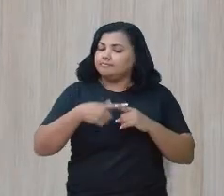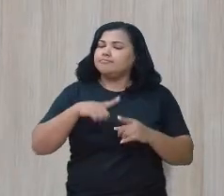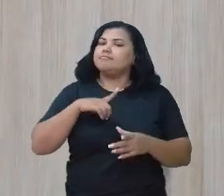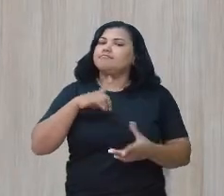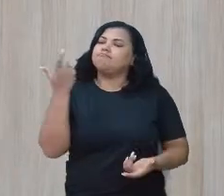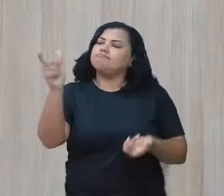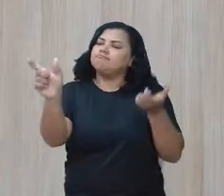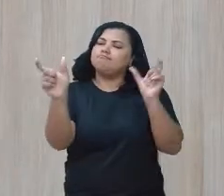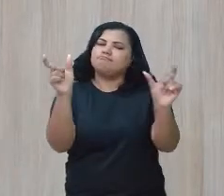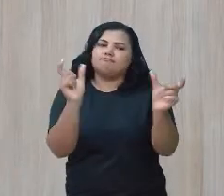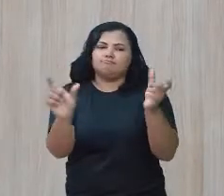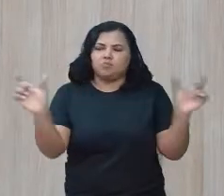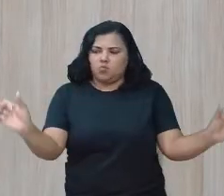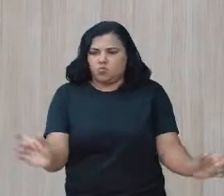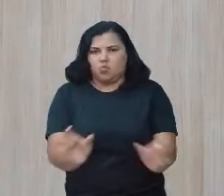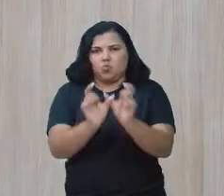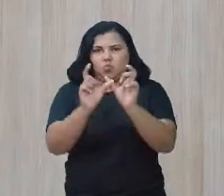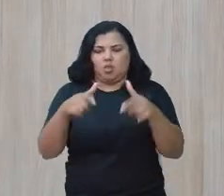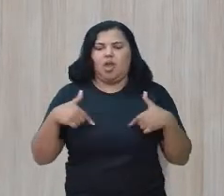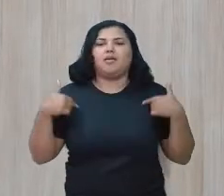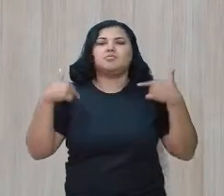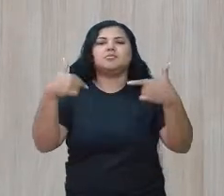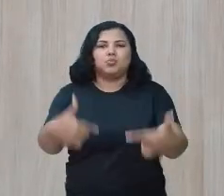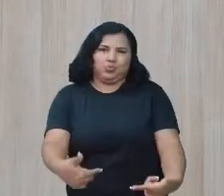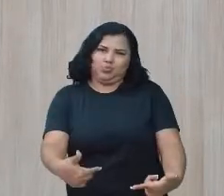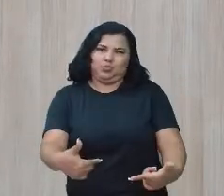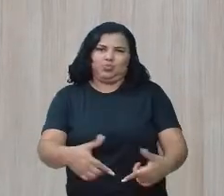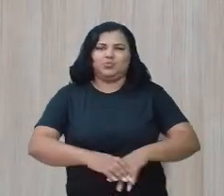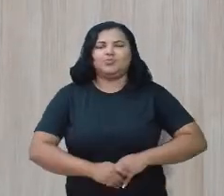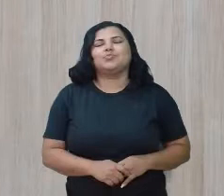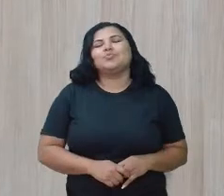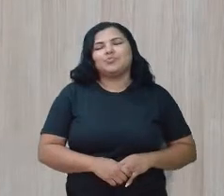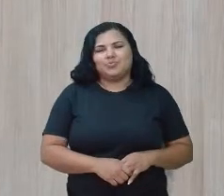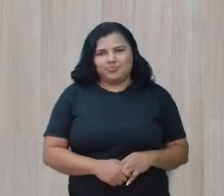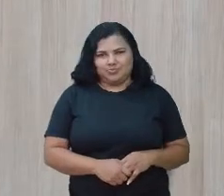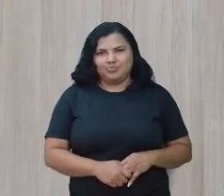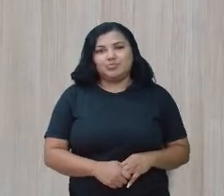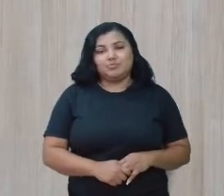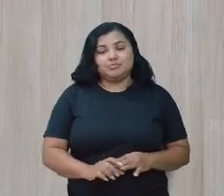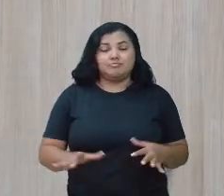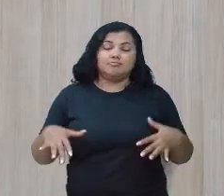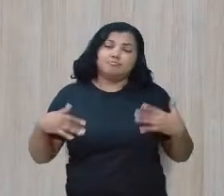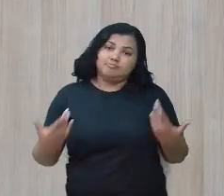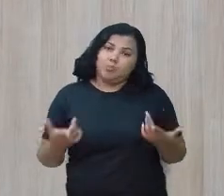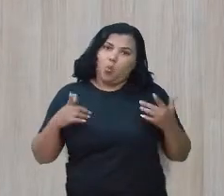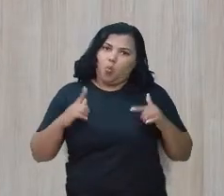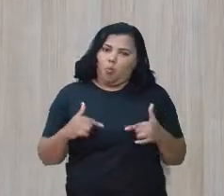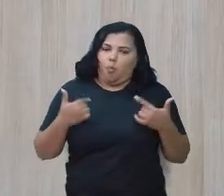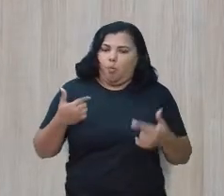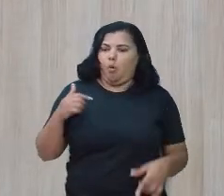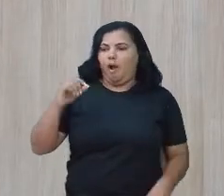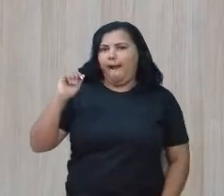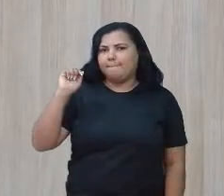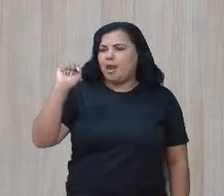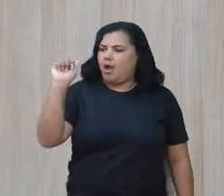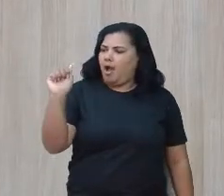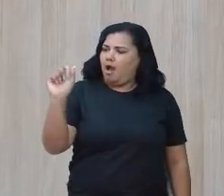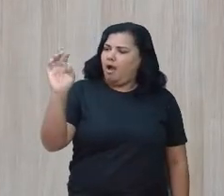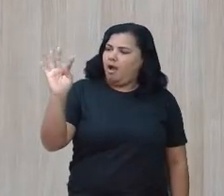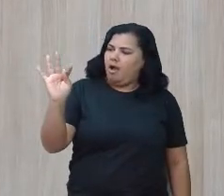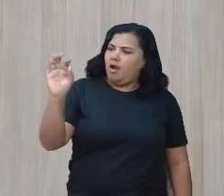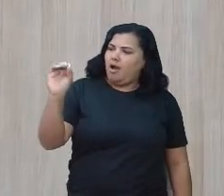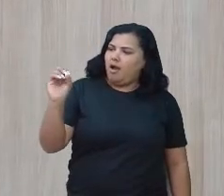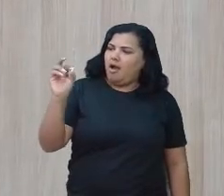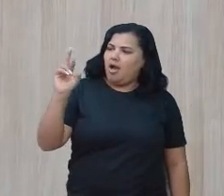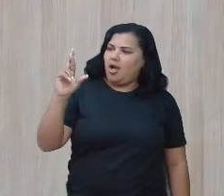termos que se relacionam com o agir, com o atuar. Por isso que o ator, né, a palavra, a pessoa